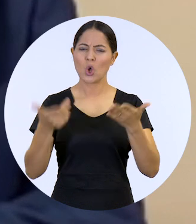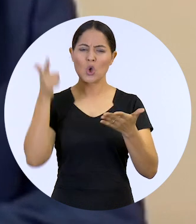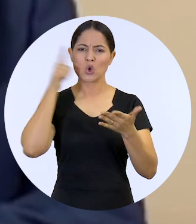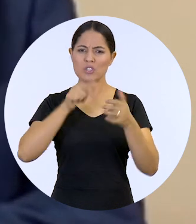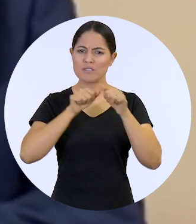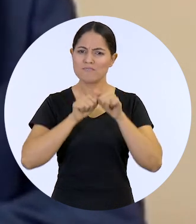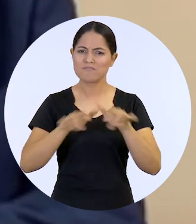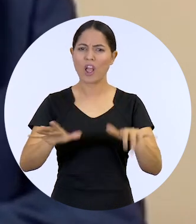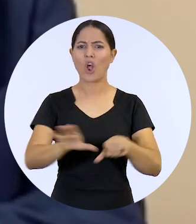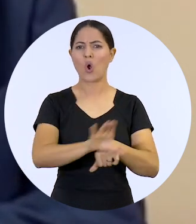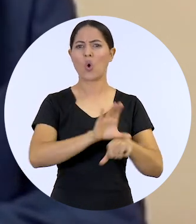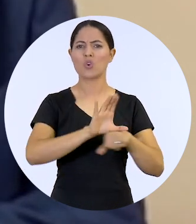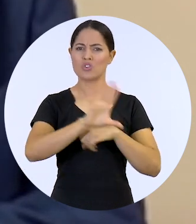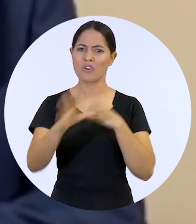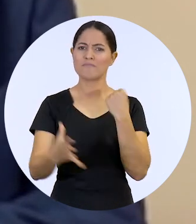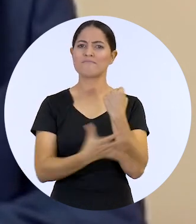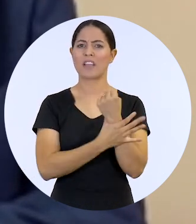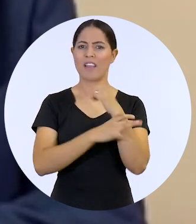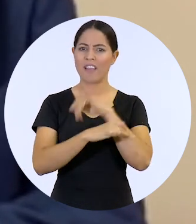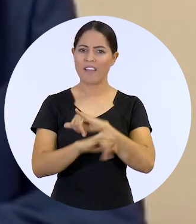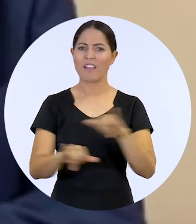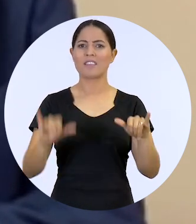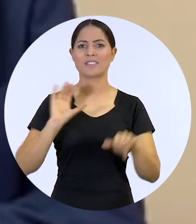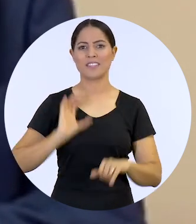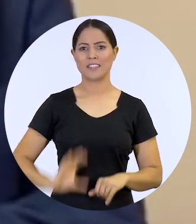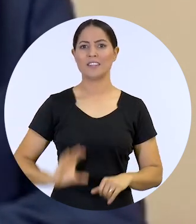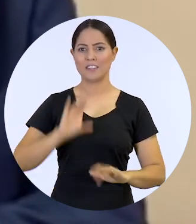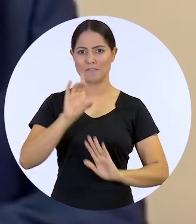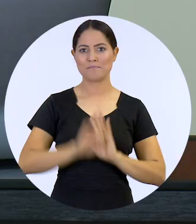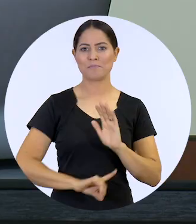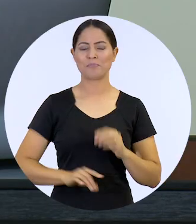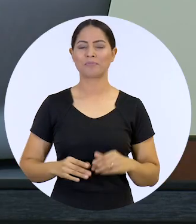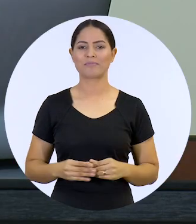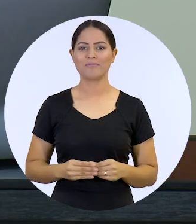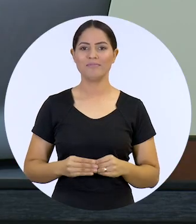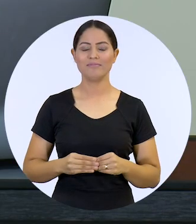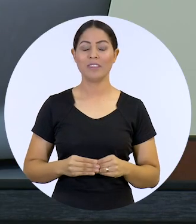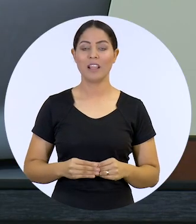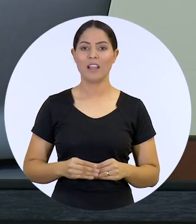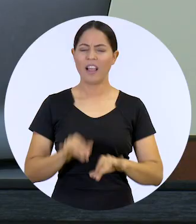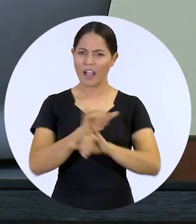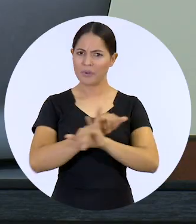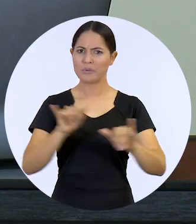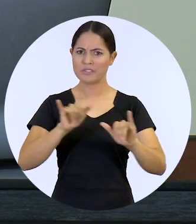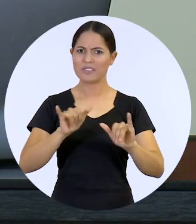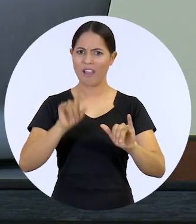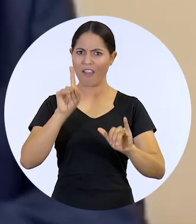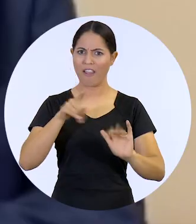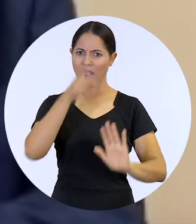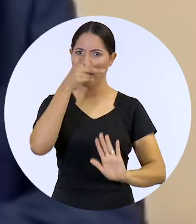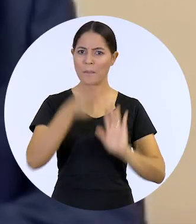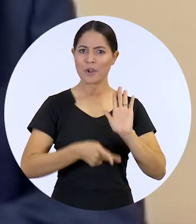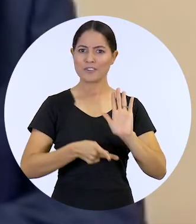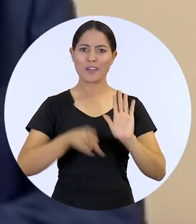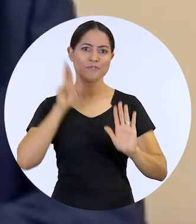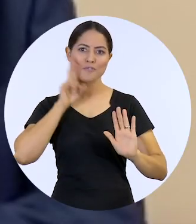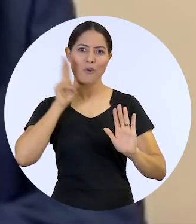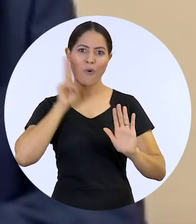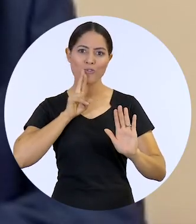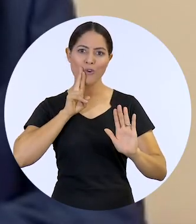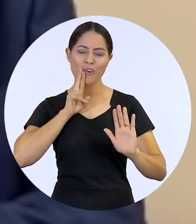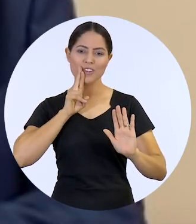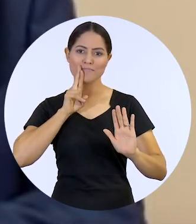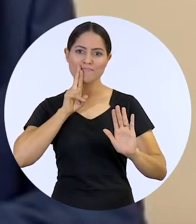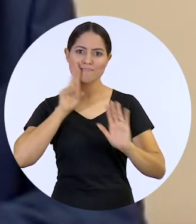ser fomentadora da Constituição Federal e ser a voz da cidadania. Podemos falar que é um projeto que sai de Rondônia para